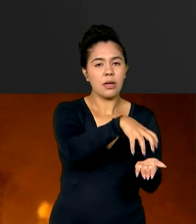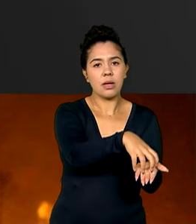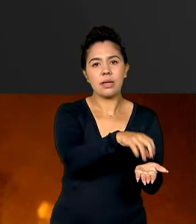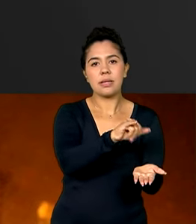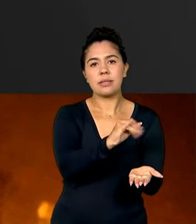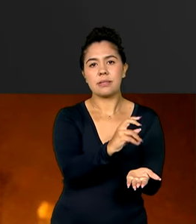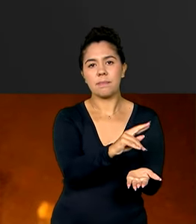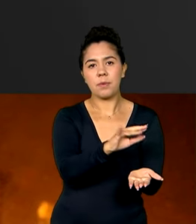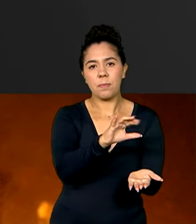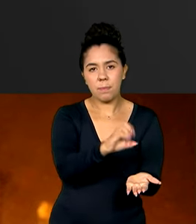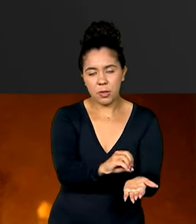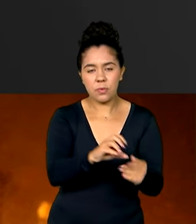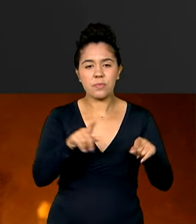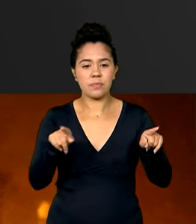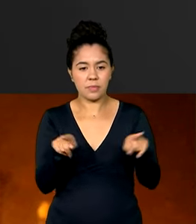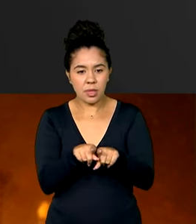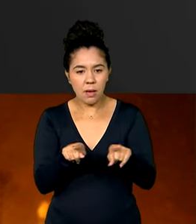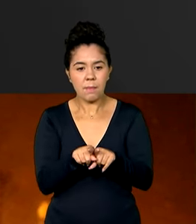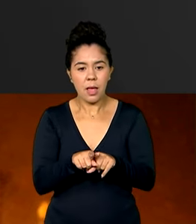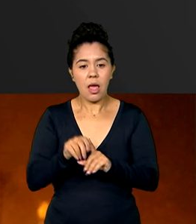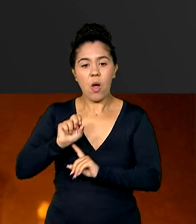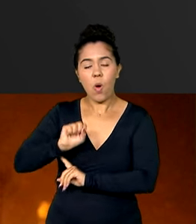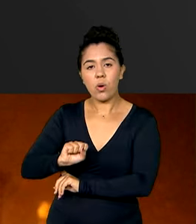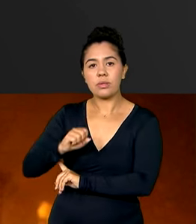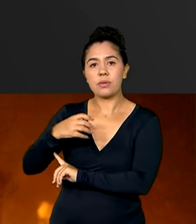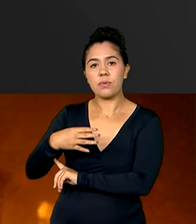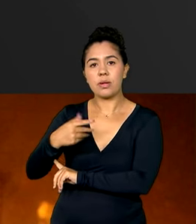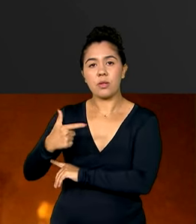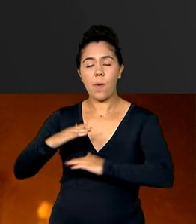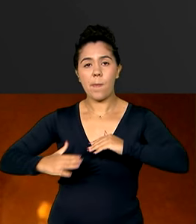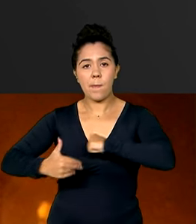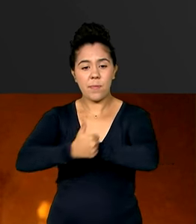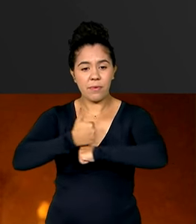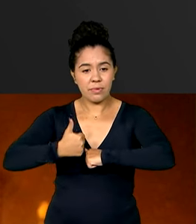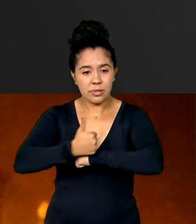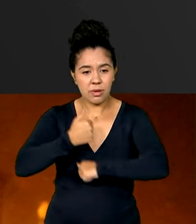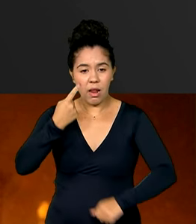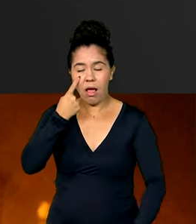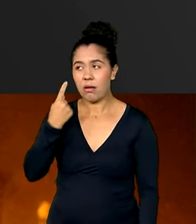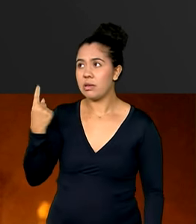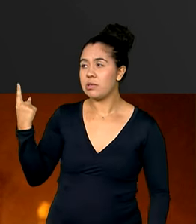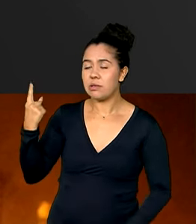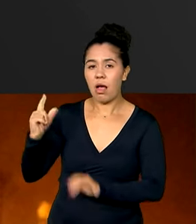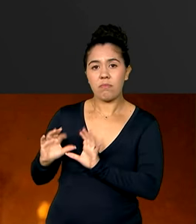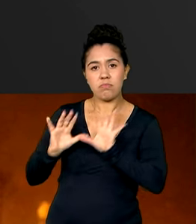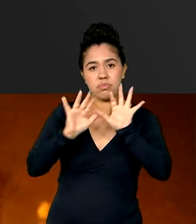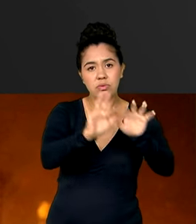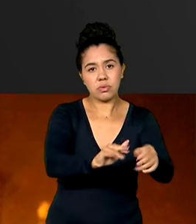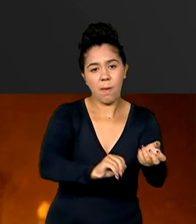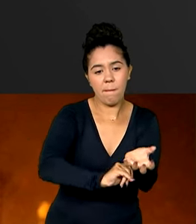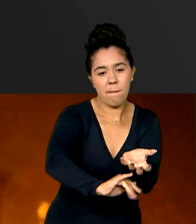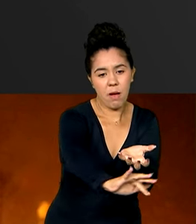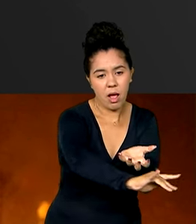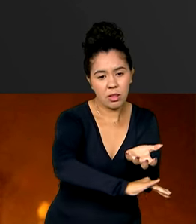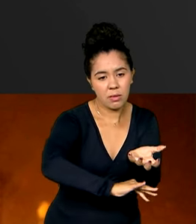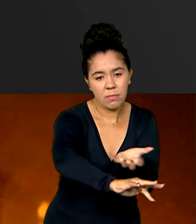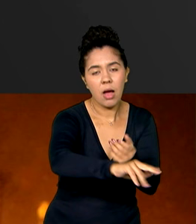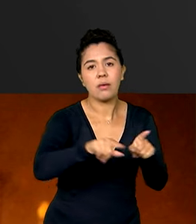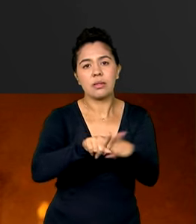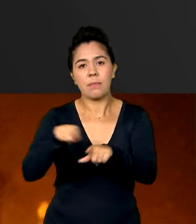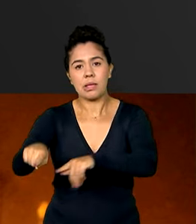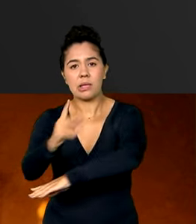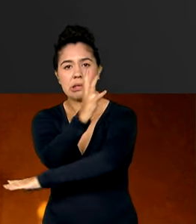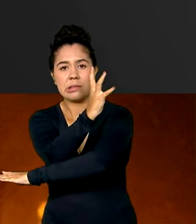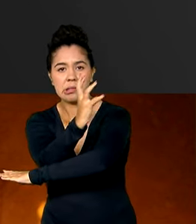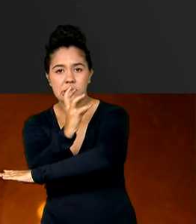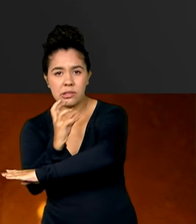842 profissionais do governo federal foram enviados para a região do Pantanal. E 436 foram designados para o combate aos incêndios